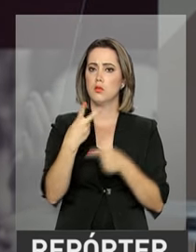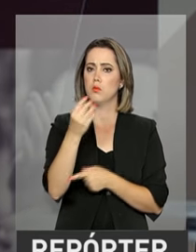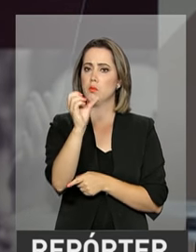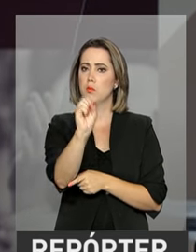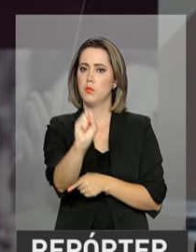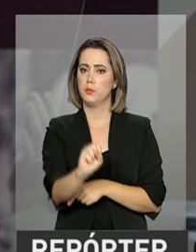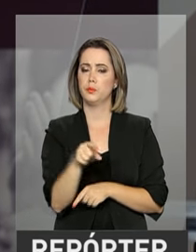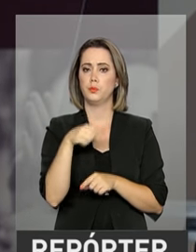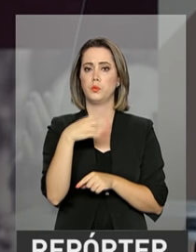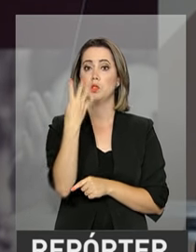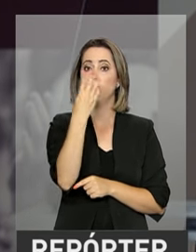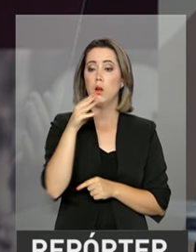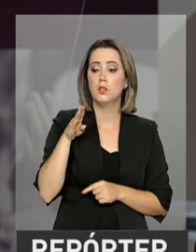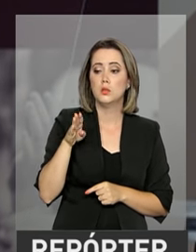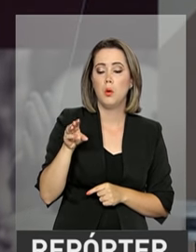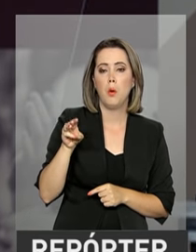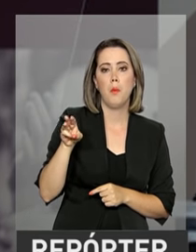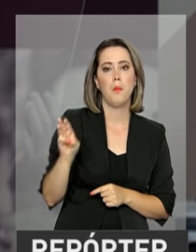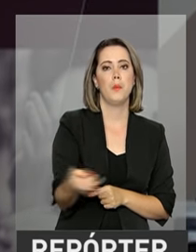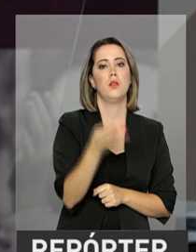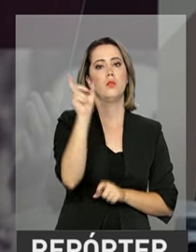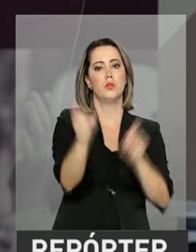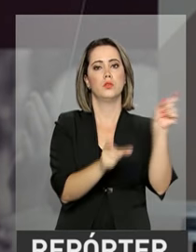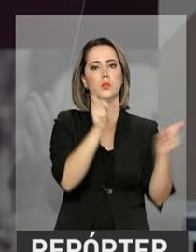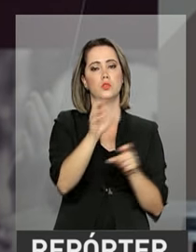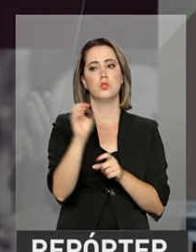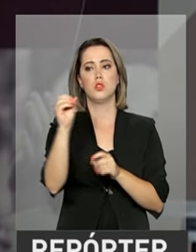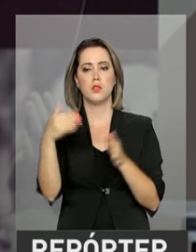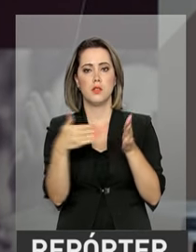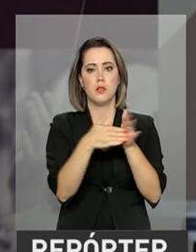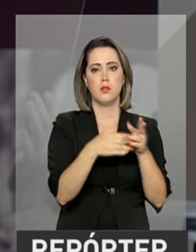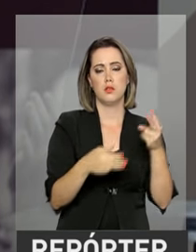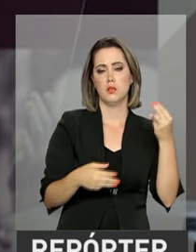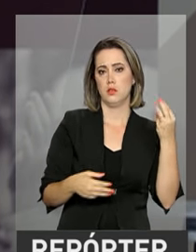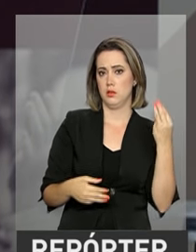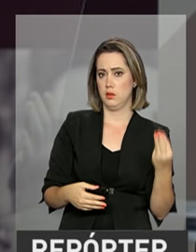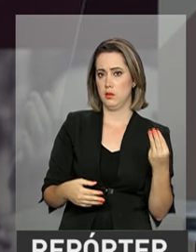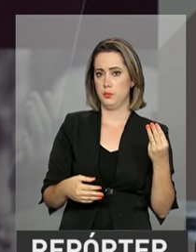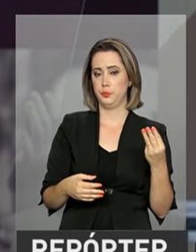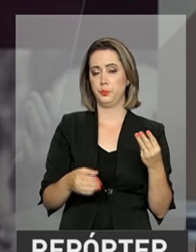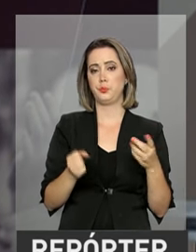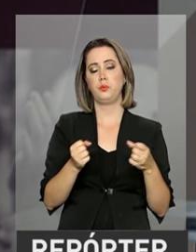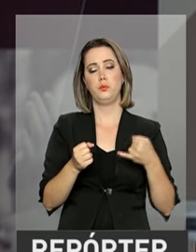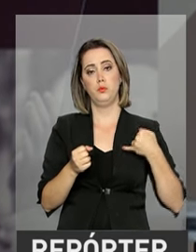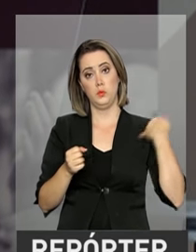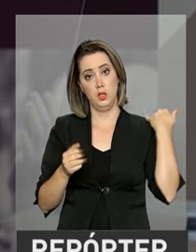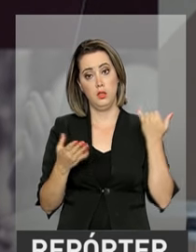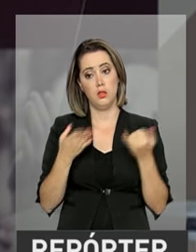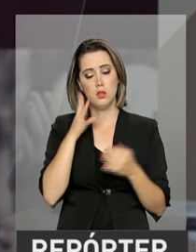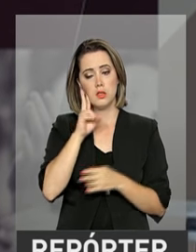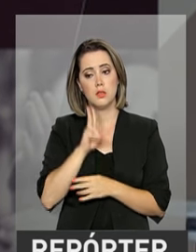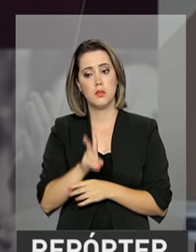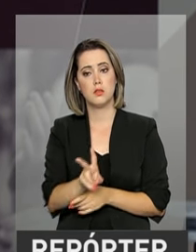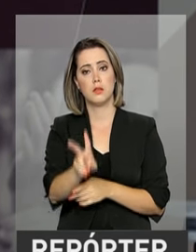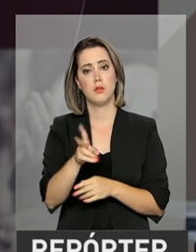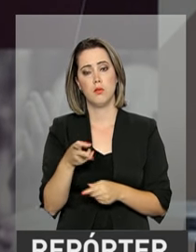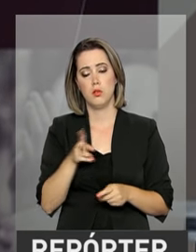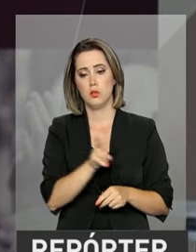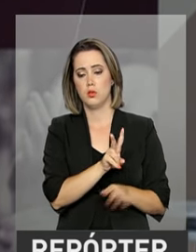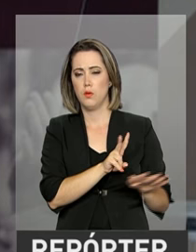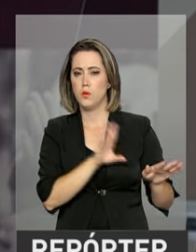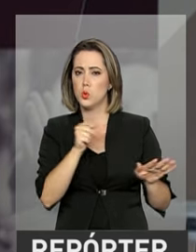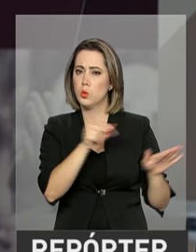menos 4 milhões de crianças de 0 a 3 anos sejam acompanhadas semanalmente